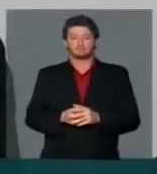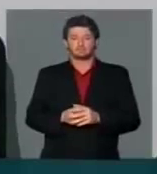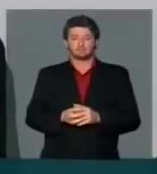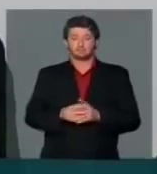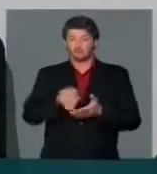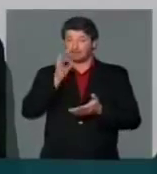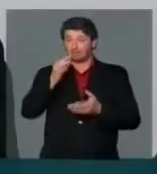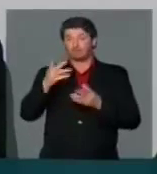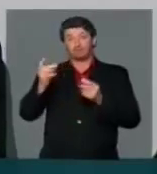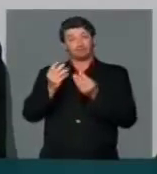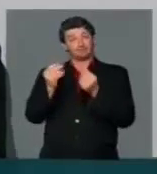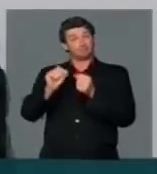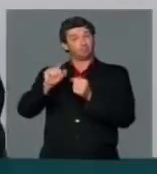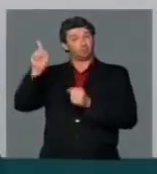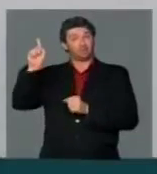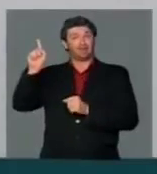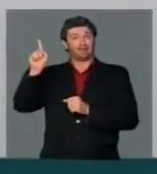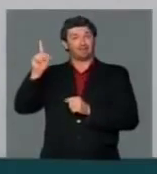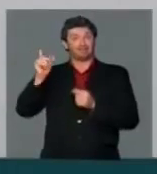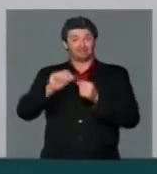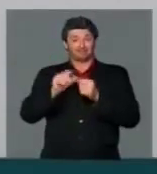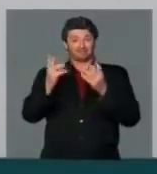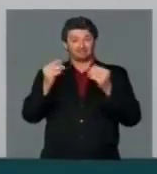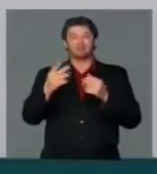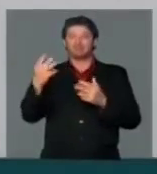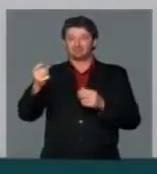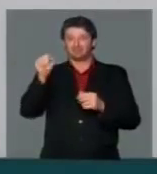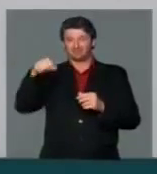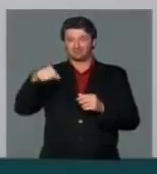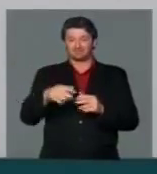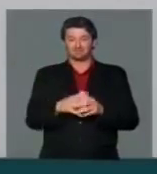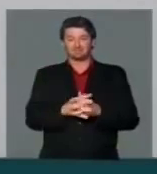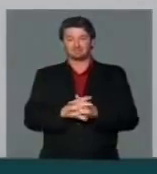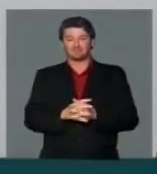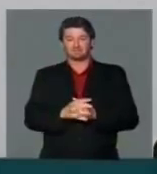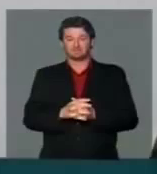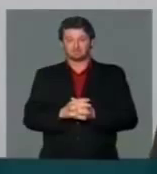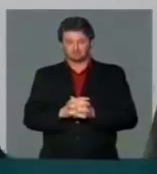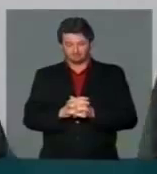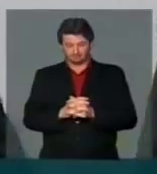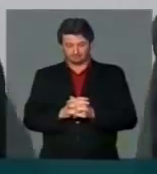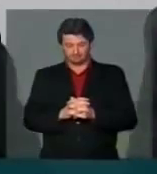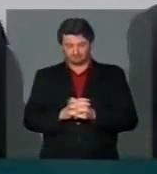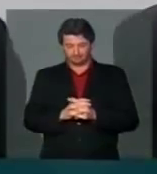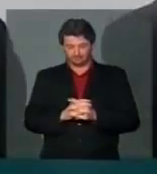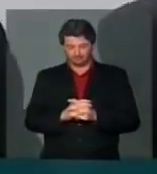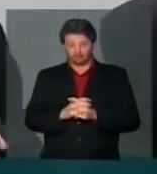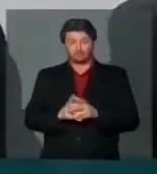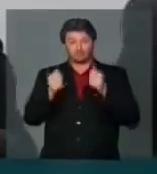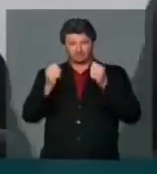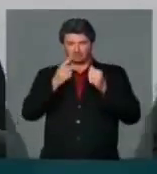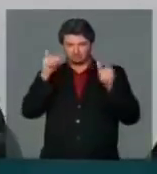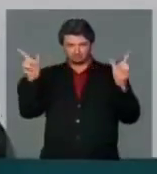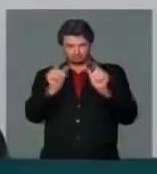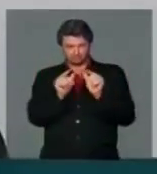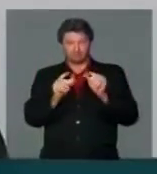convidar de café, vai ter que fazer um balde, né? Iremos sim. Bom, eu vou tentar fazer uma fala